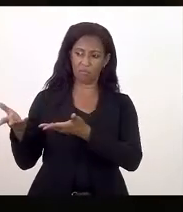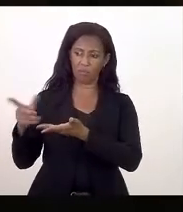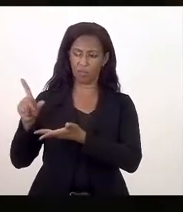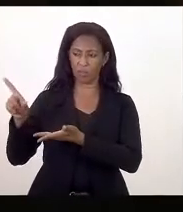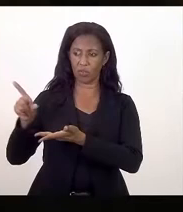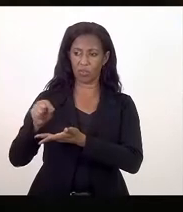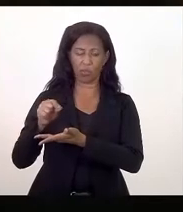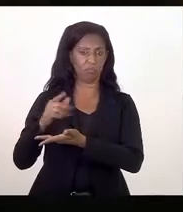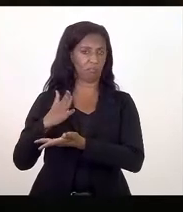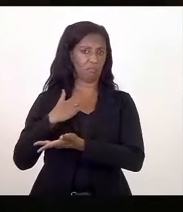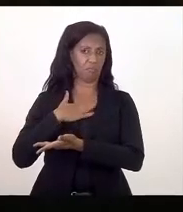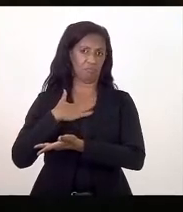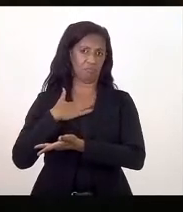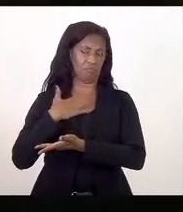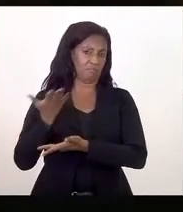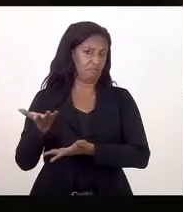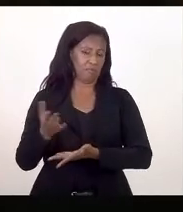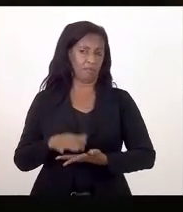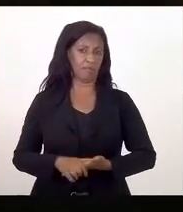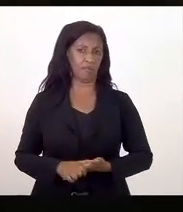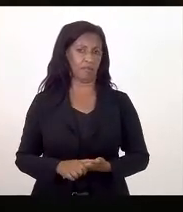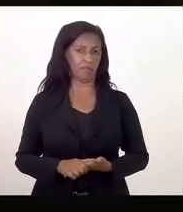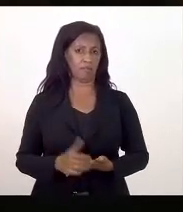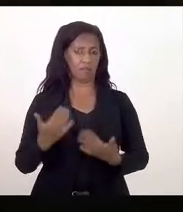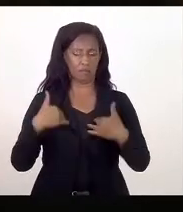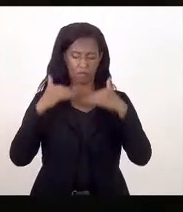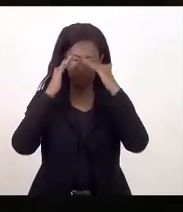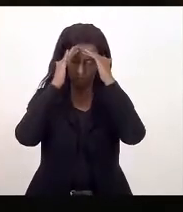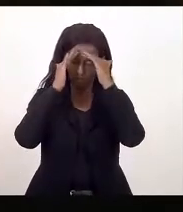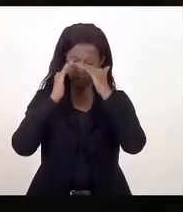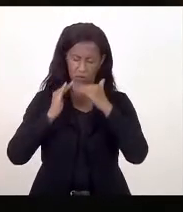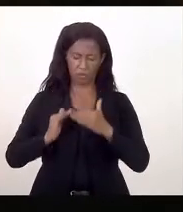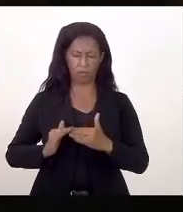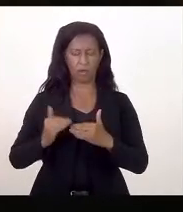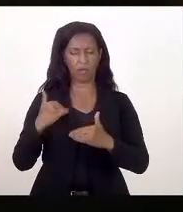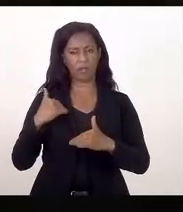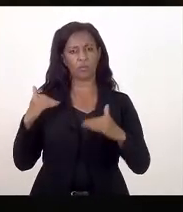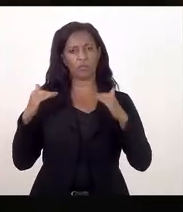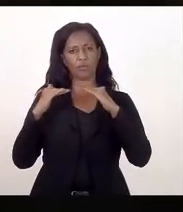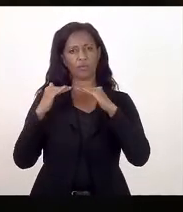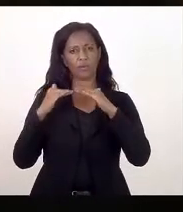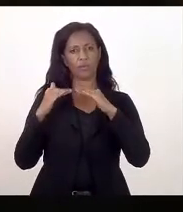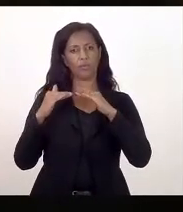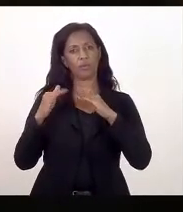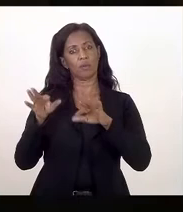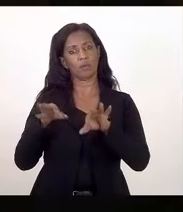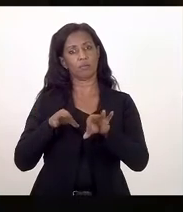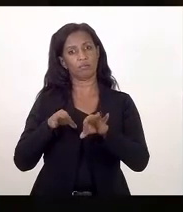para mim, evidentemente, está acatada, porque sou favorável ao projeto.